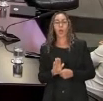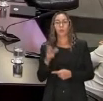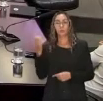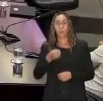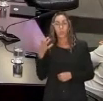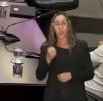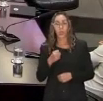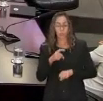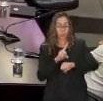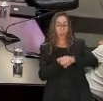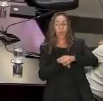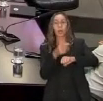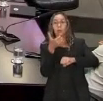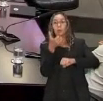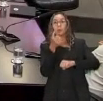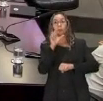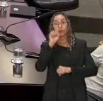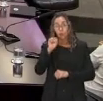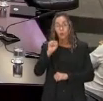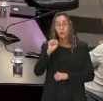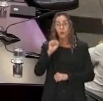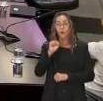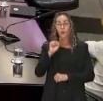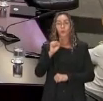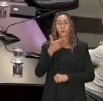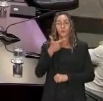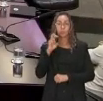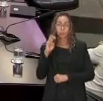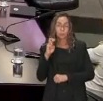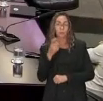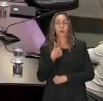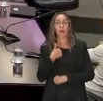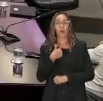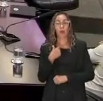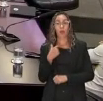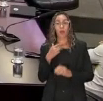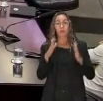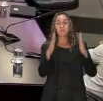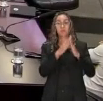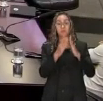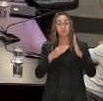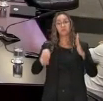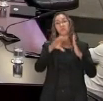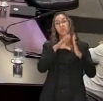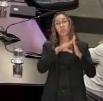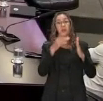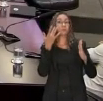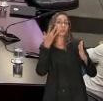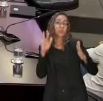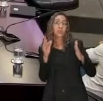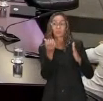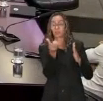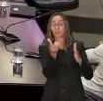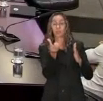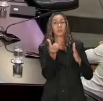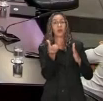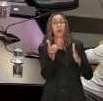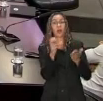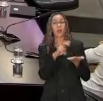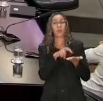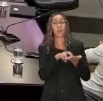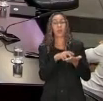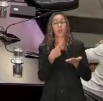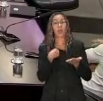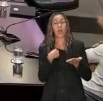falei, beleza, eu vou retornar para minha casa, não sei a hora que eu chego 6 horas amanhã na minha casa, dá 500 e